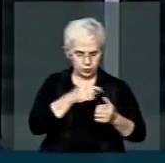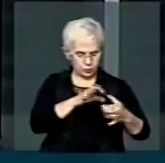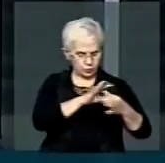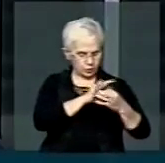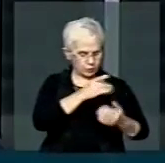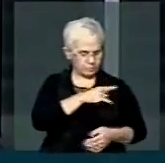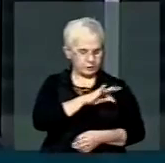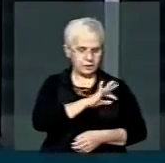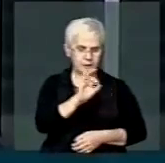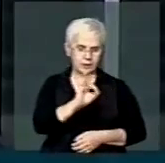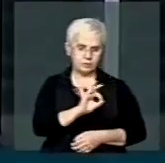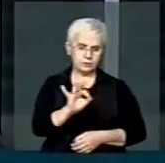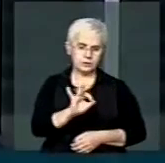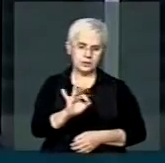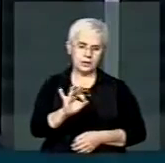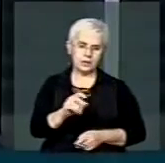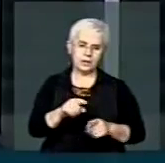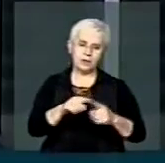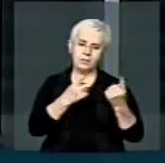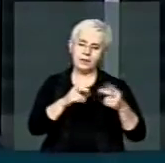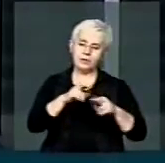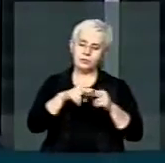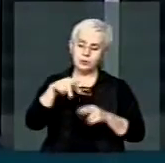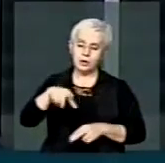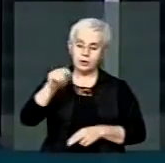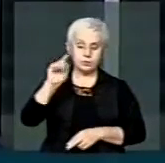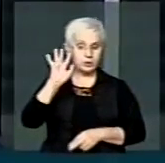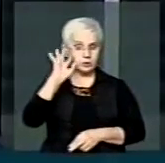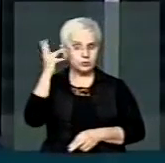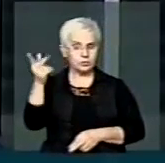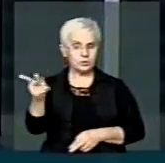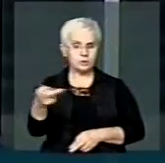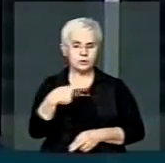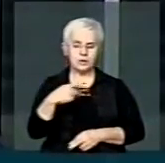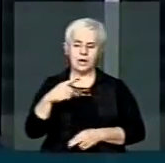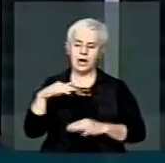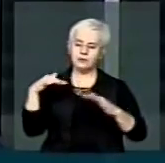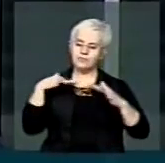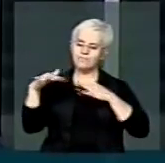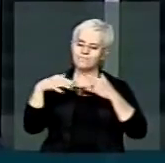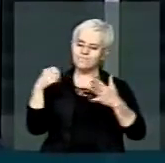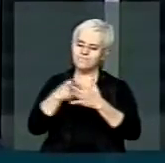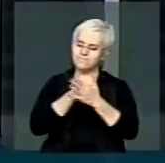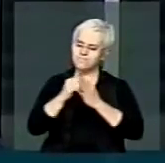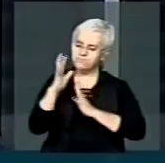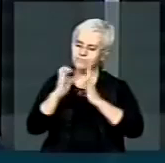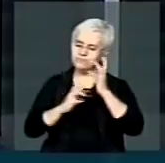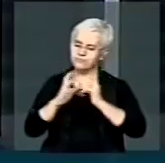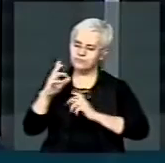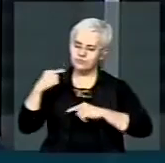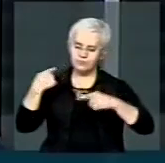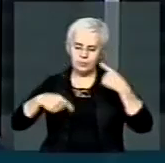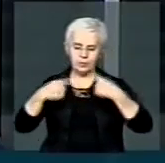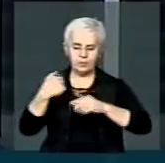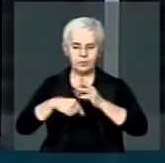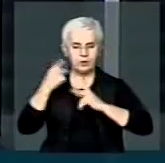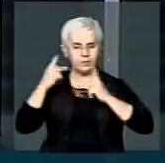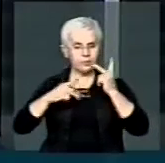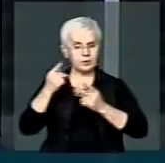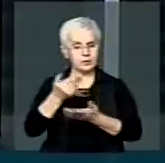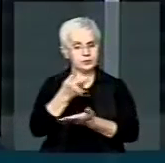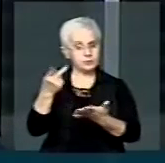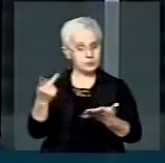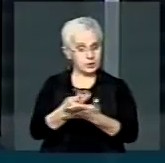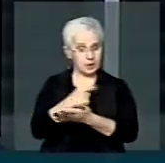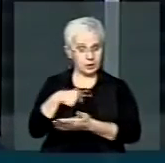Trabalhadores, por opções erradas, movimentos políticos errados, que infelizmente o nosso partido,